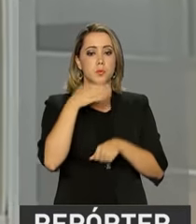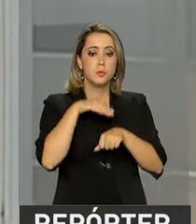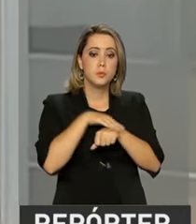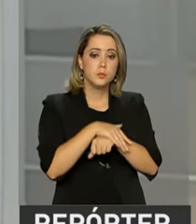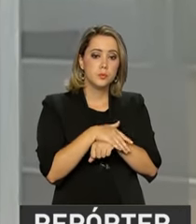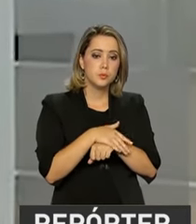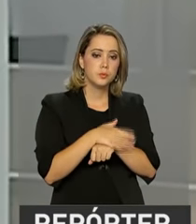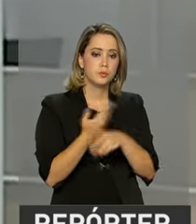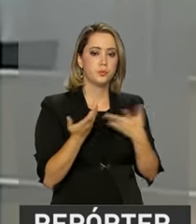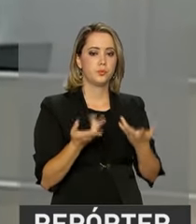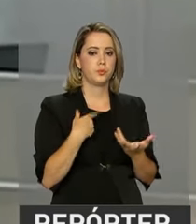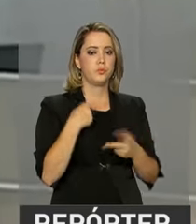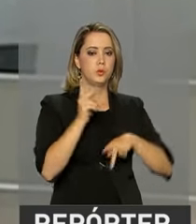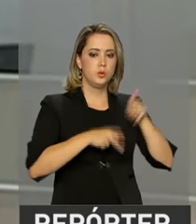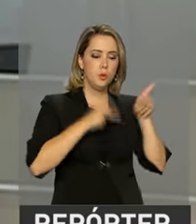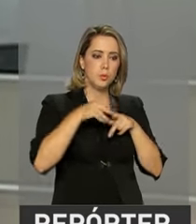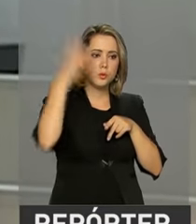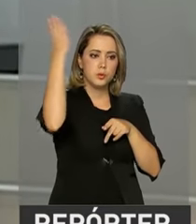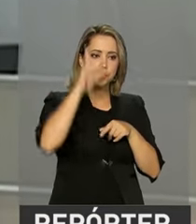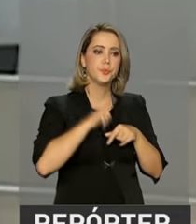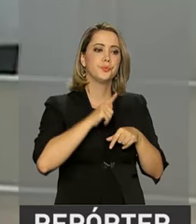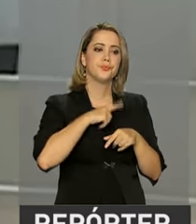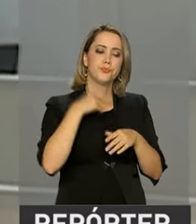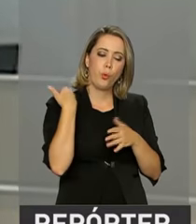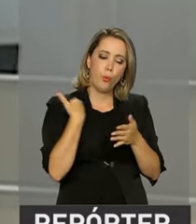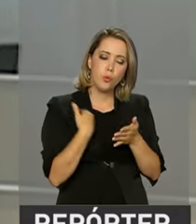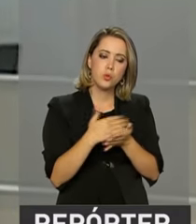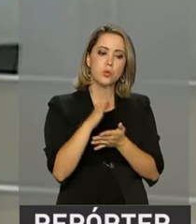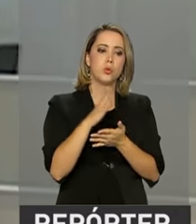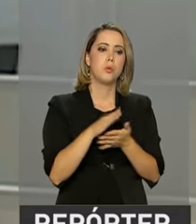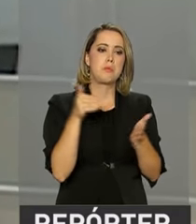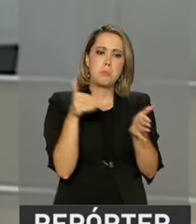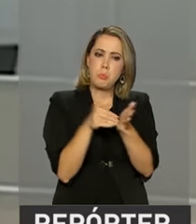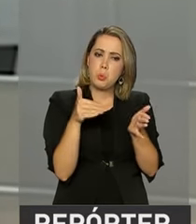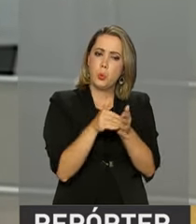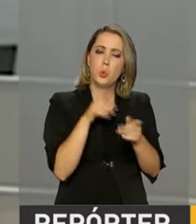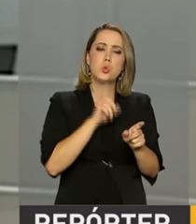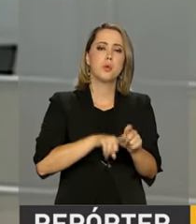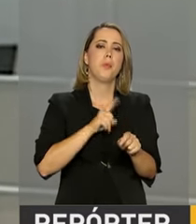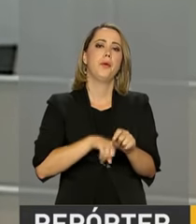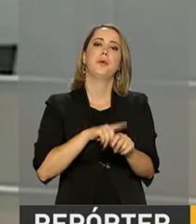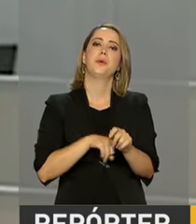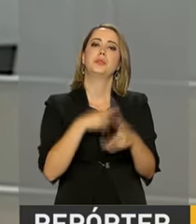A população brasileira tem esse costume de deixar tudo para a última hora, né? E como não